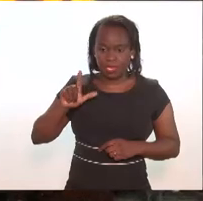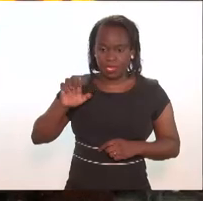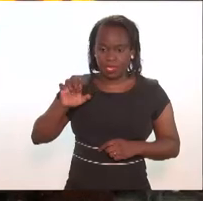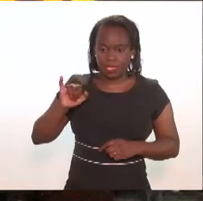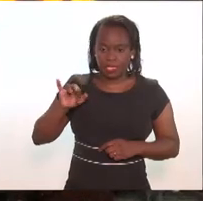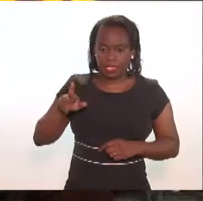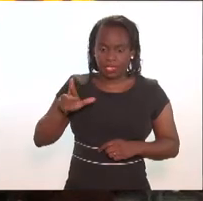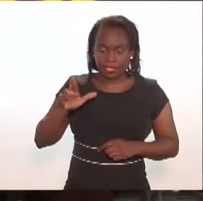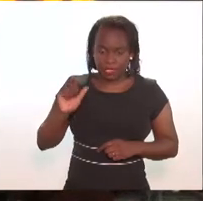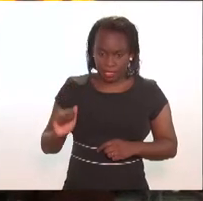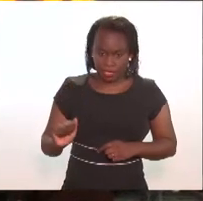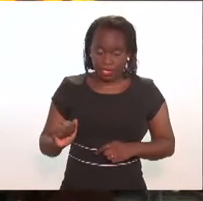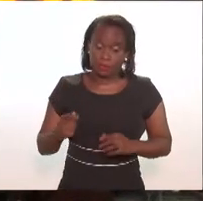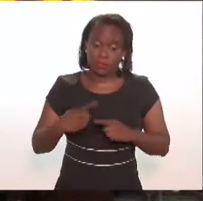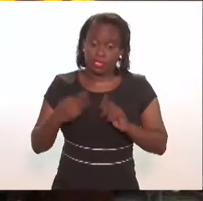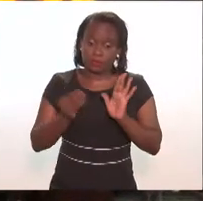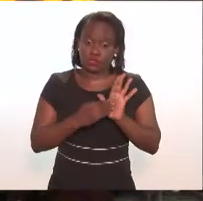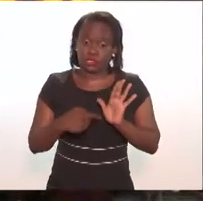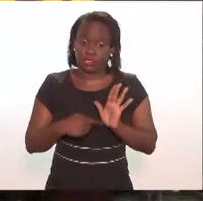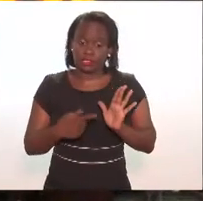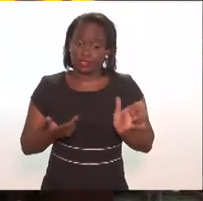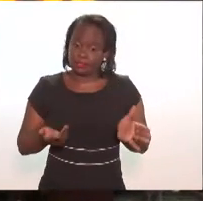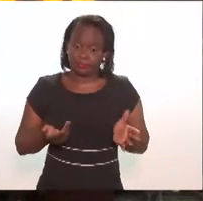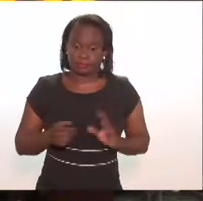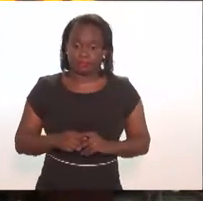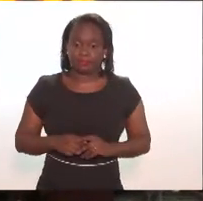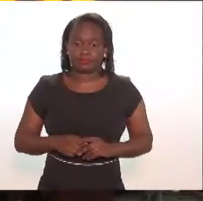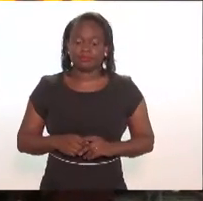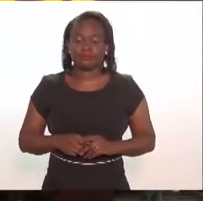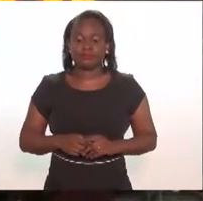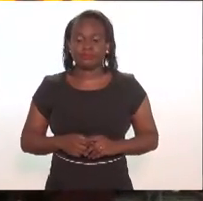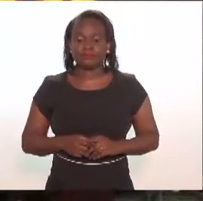Certo. É porque está escrito aqui dessa forma.